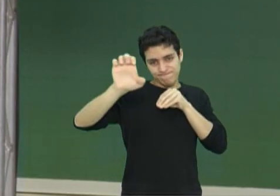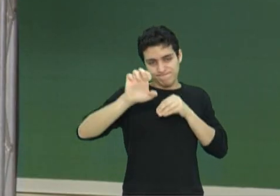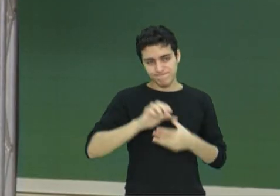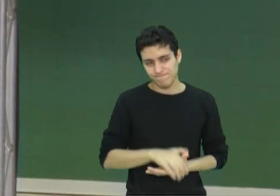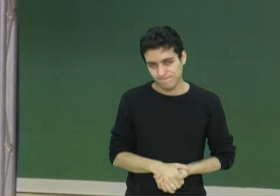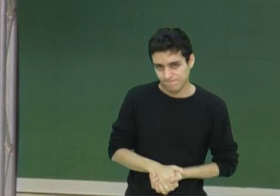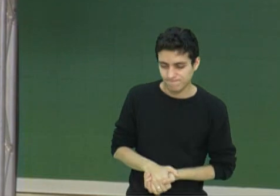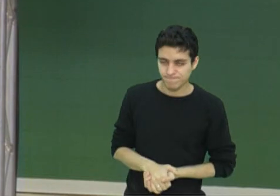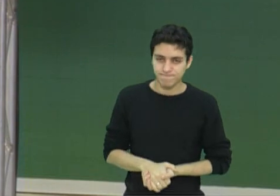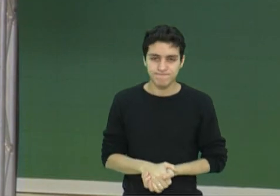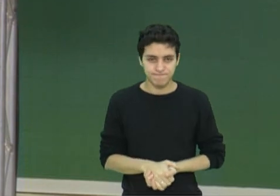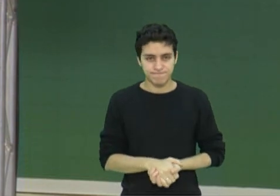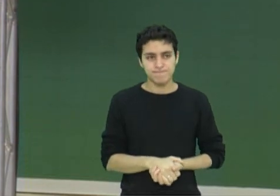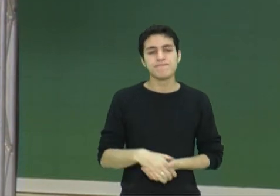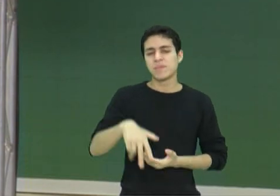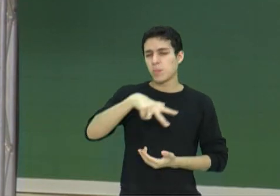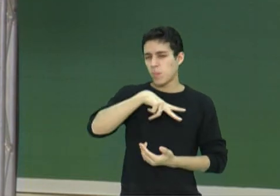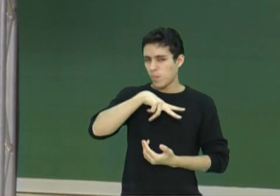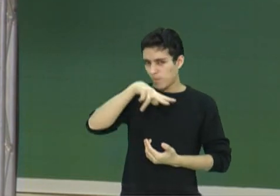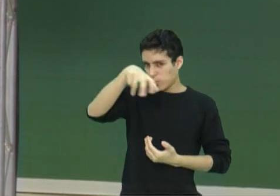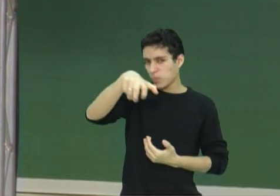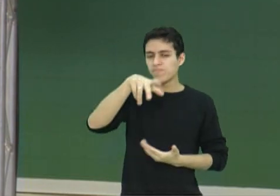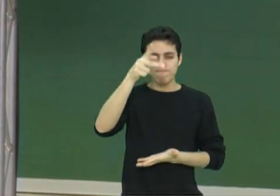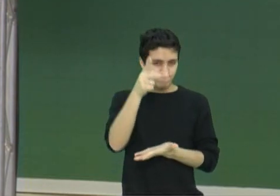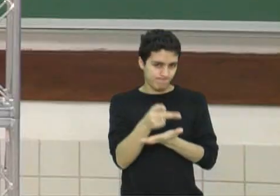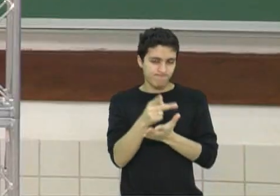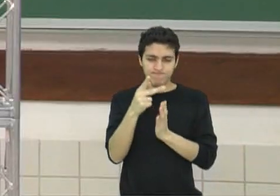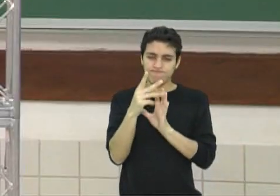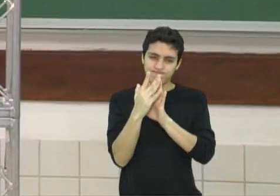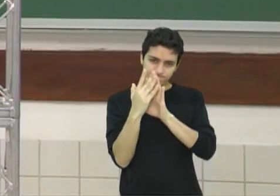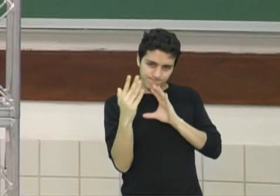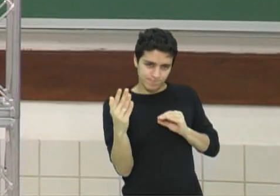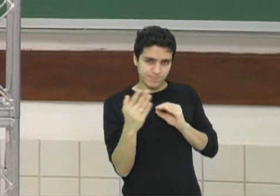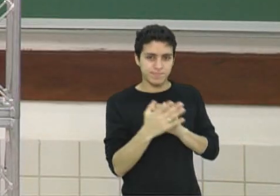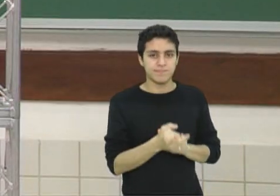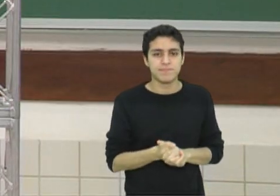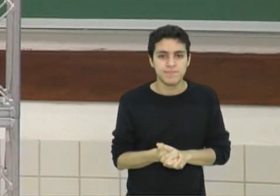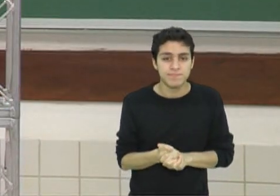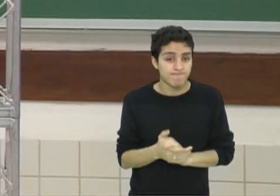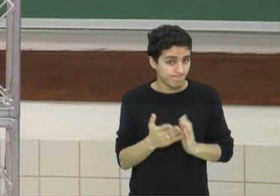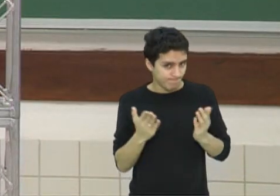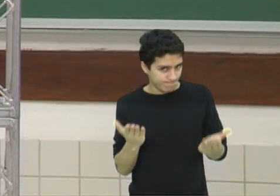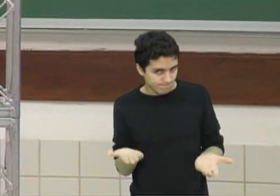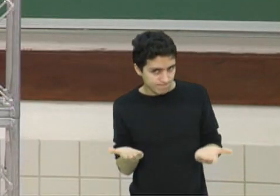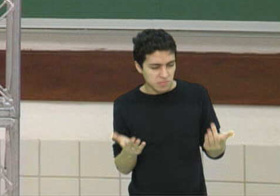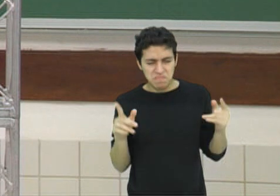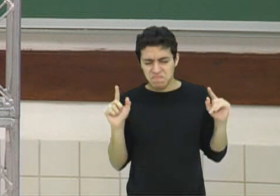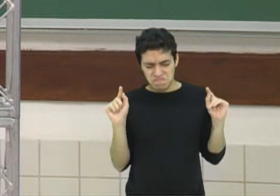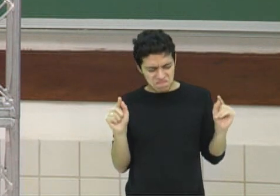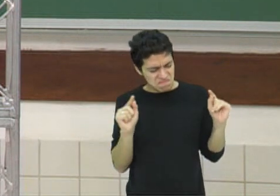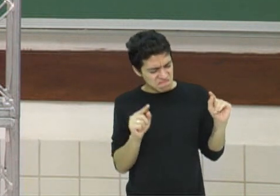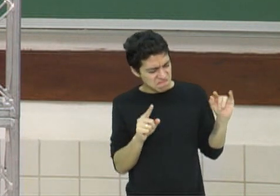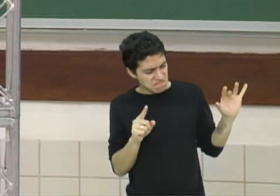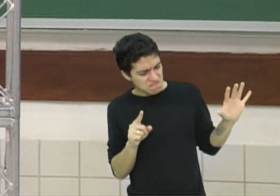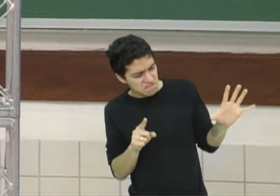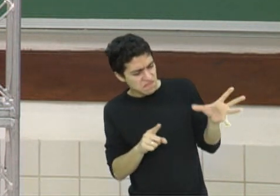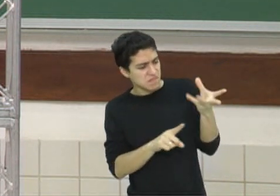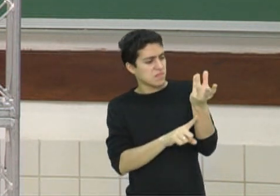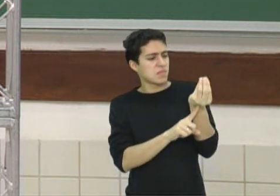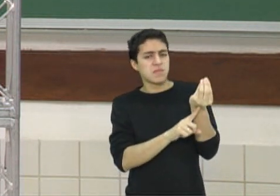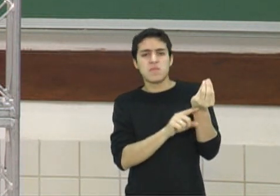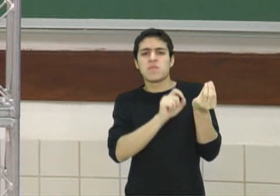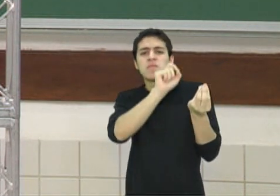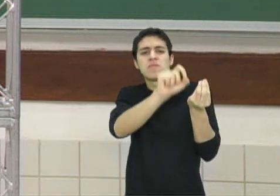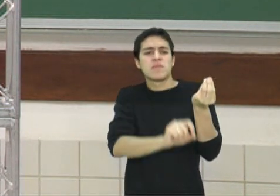vinham desde Portugal, os moldes europeus. Então, gente, dessa forma, a arte já foi taxada